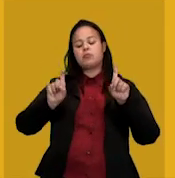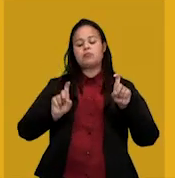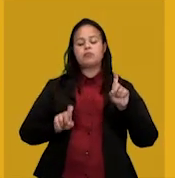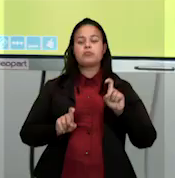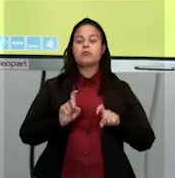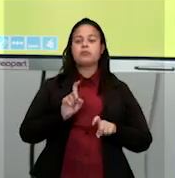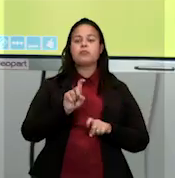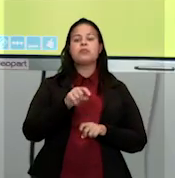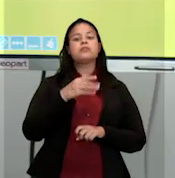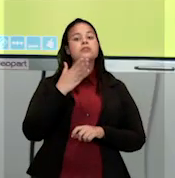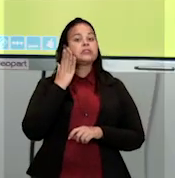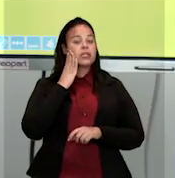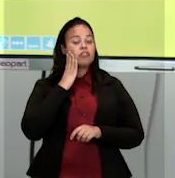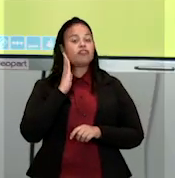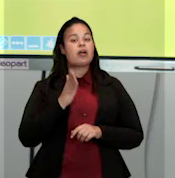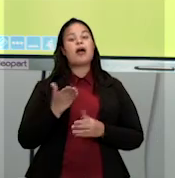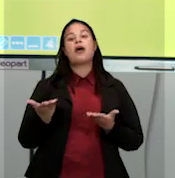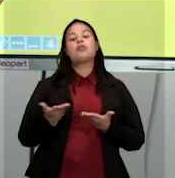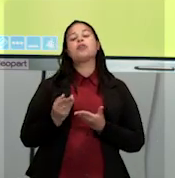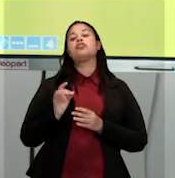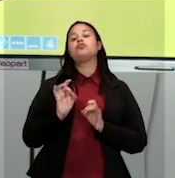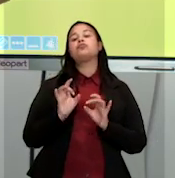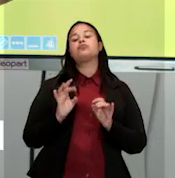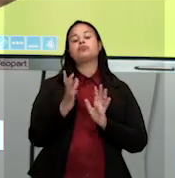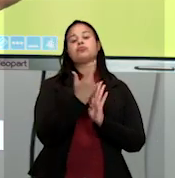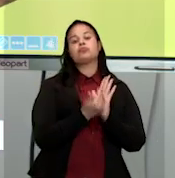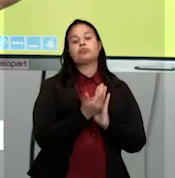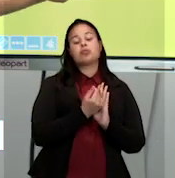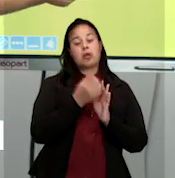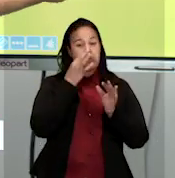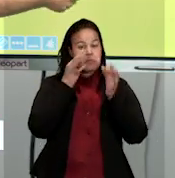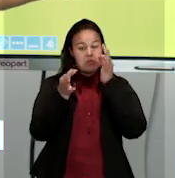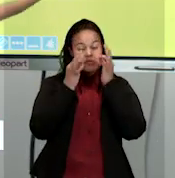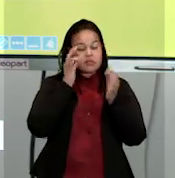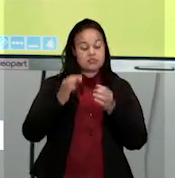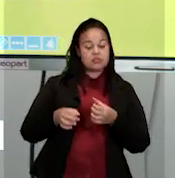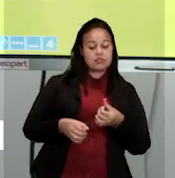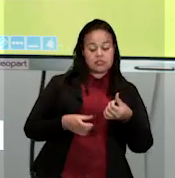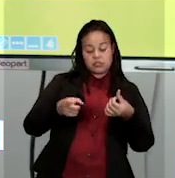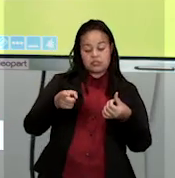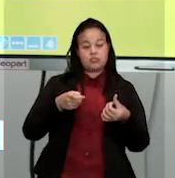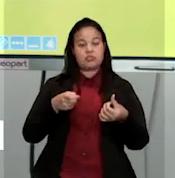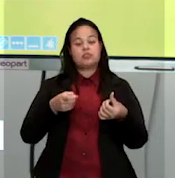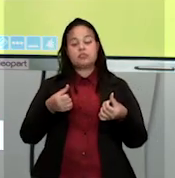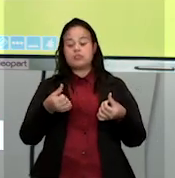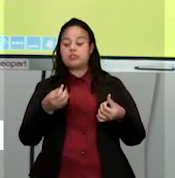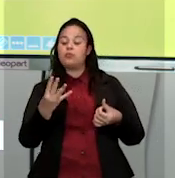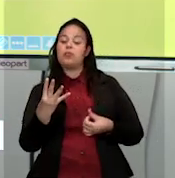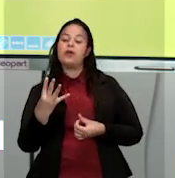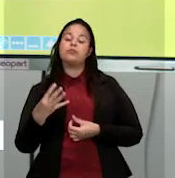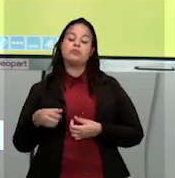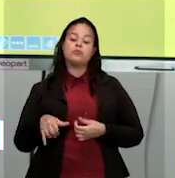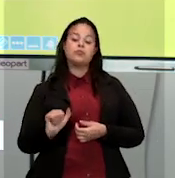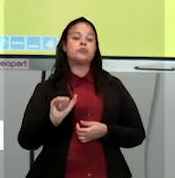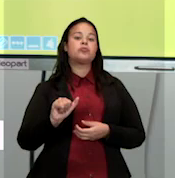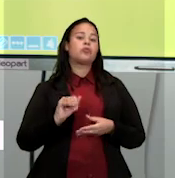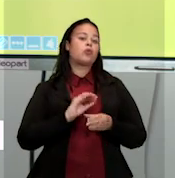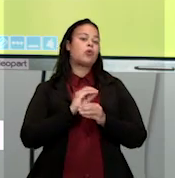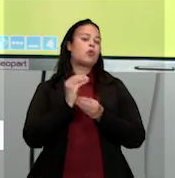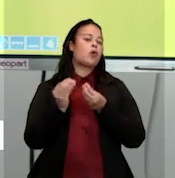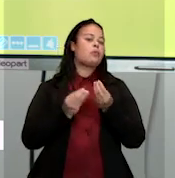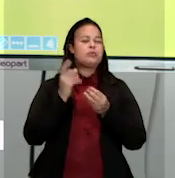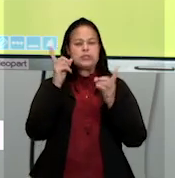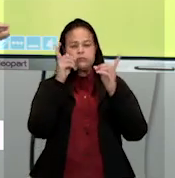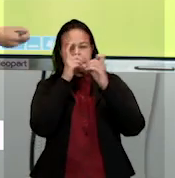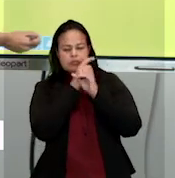eu fazer o esboço. Neste caso, observem, eu vou pegar um valor de 6 de x e o y 64. Então vai ficar um negócio um pouquinho